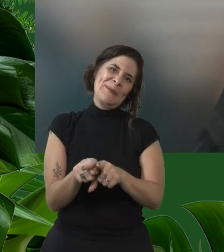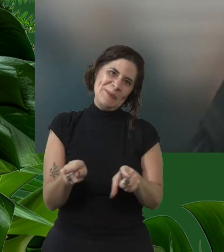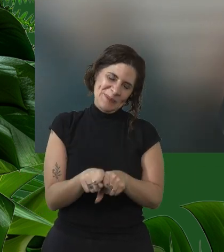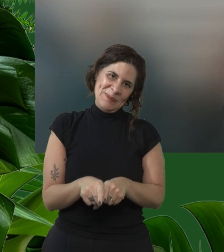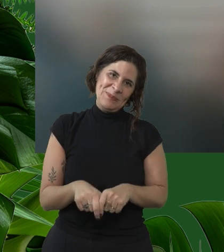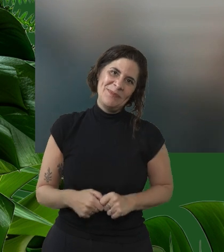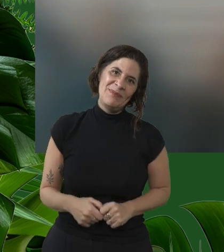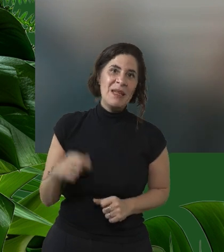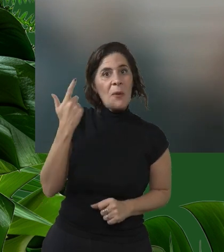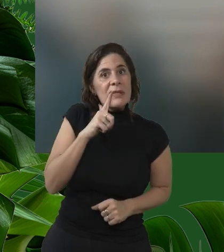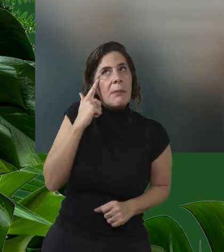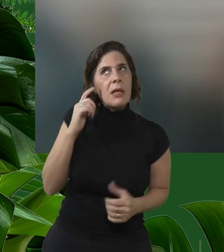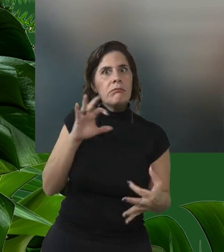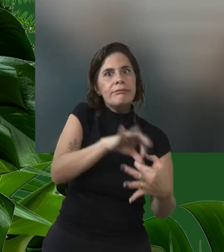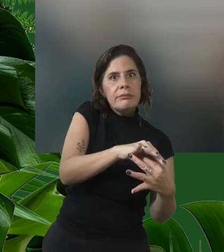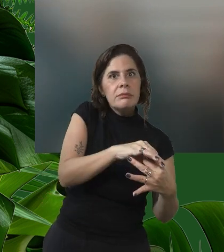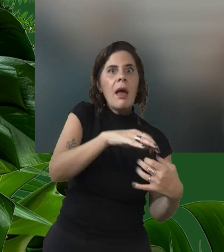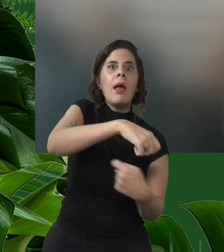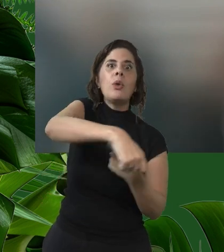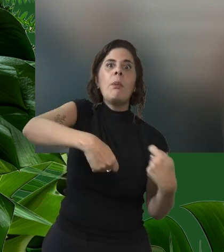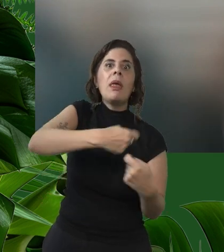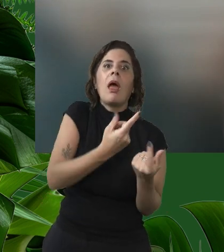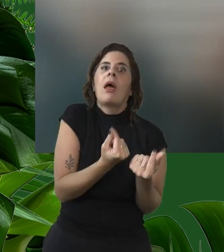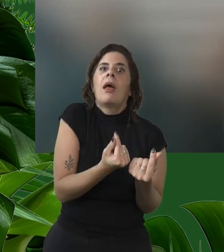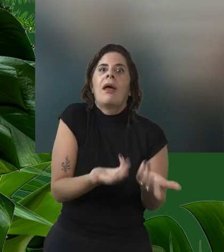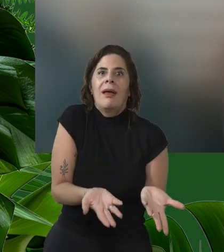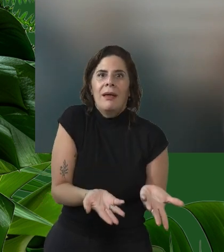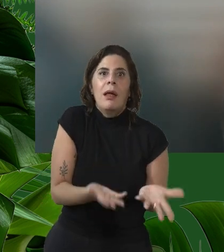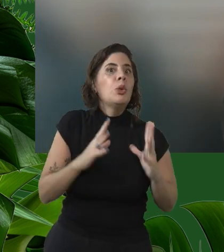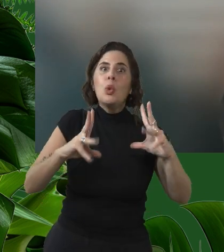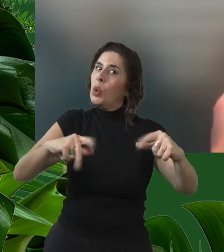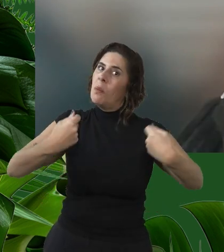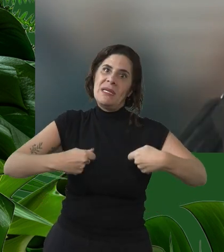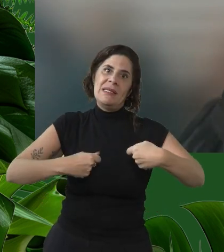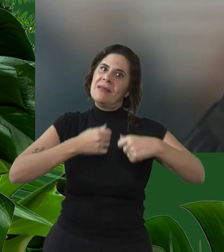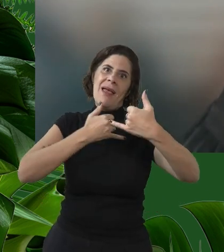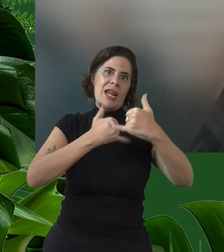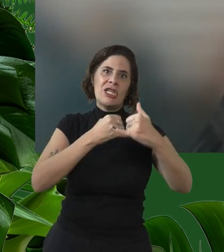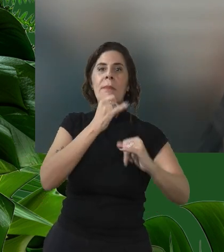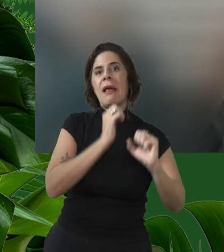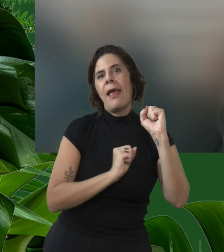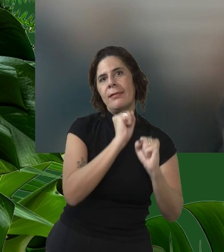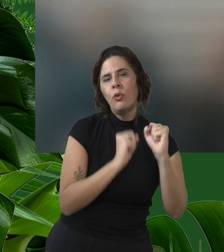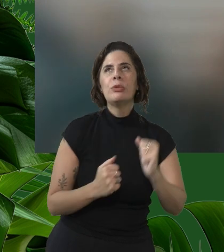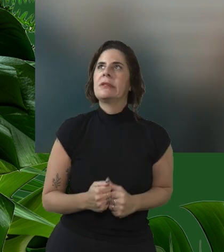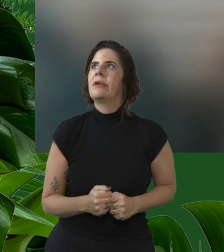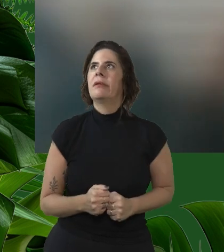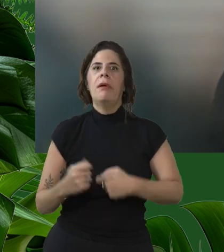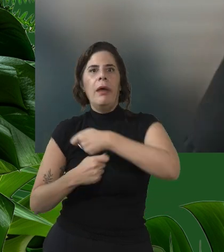muito fácil com a nossa economia, né? Se a gente entender que tudo depende da energia, né? A nossa indústria, a nossa economia, setor